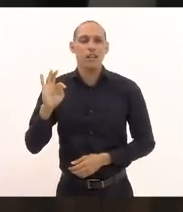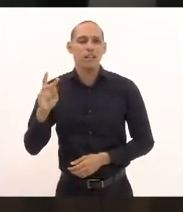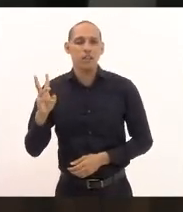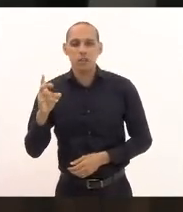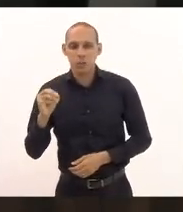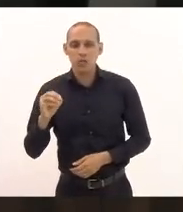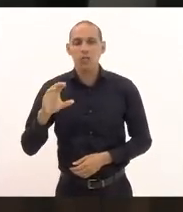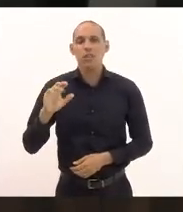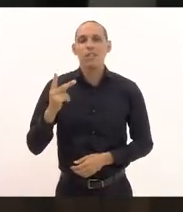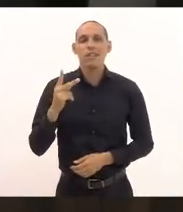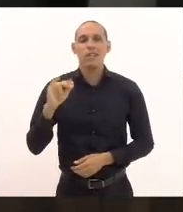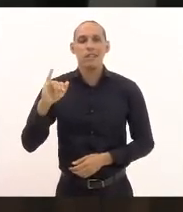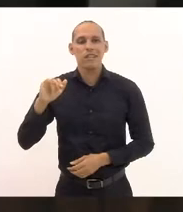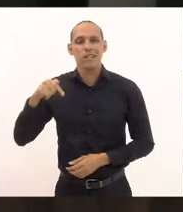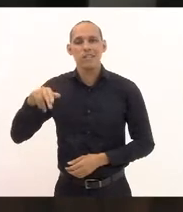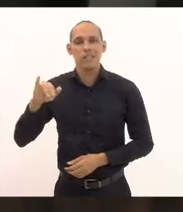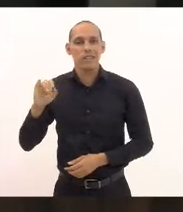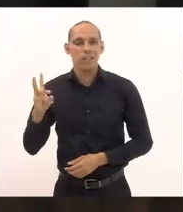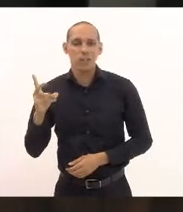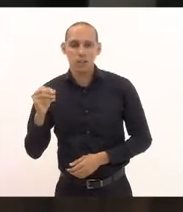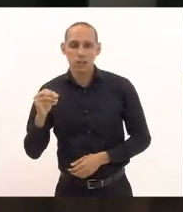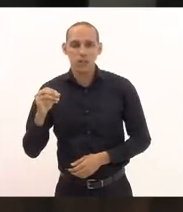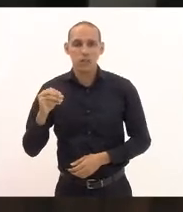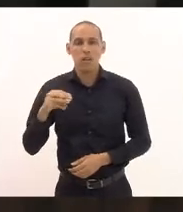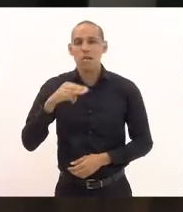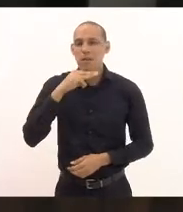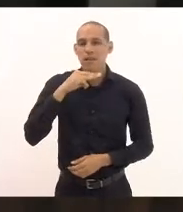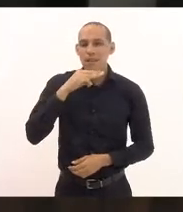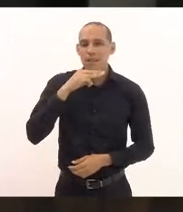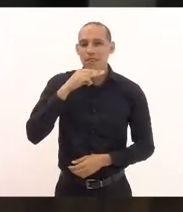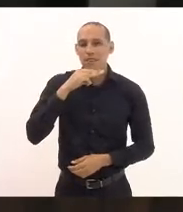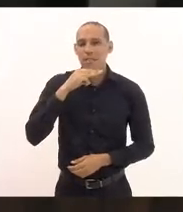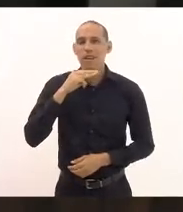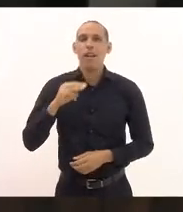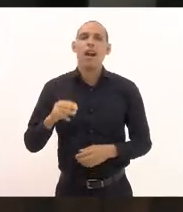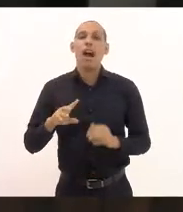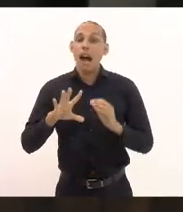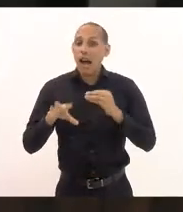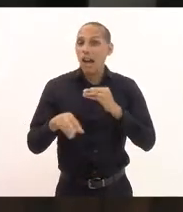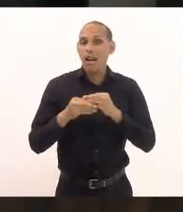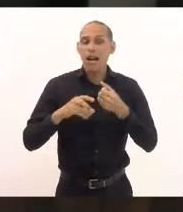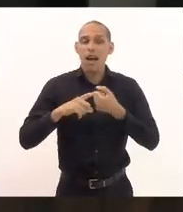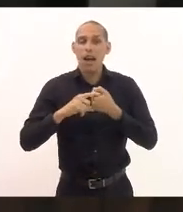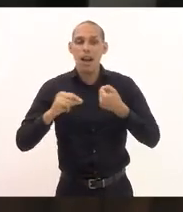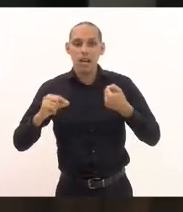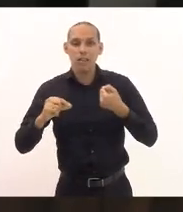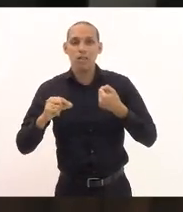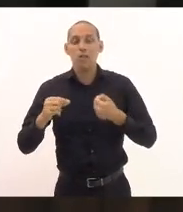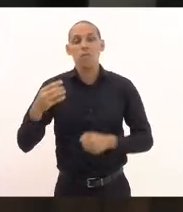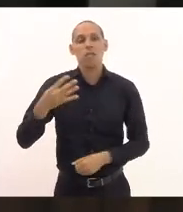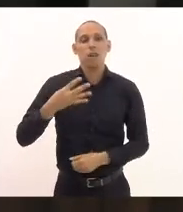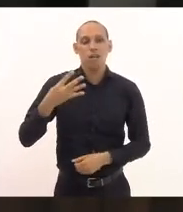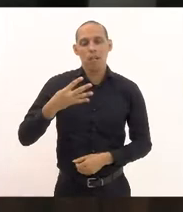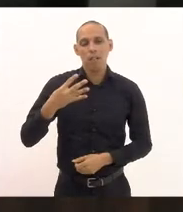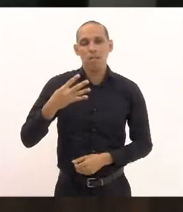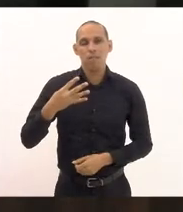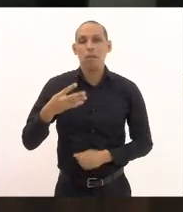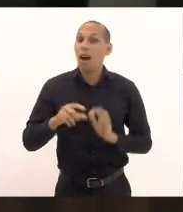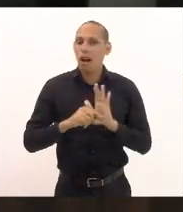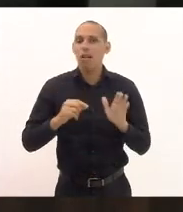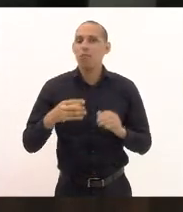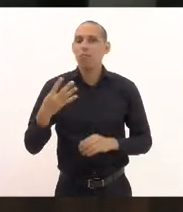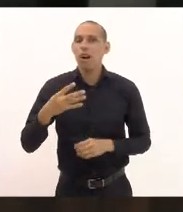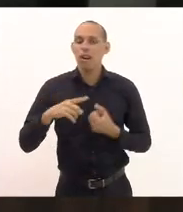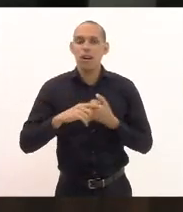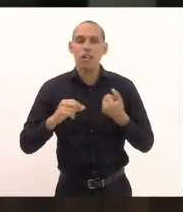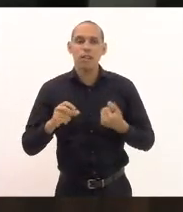e Chiquinho da Mangueira, que acrescenta o parágrafo 4º ao artigo 6º da Lei 4.510, de 13 de janeiro de 2005, que dispõe sobre a